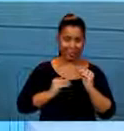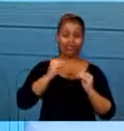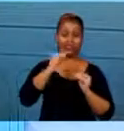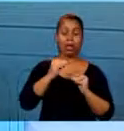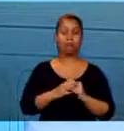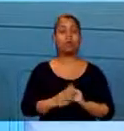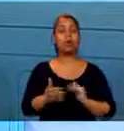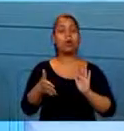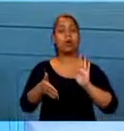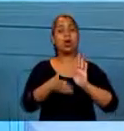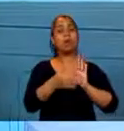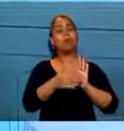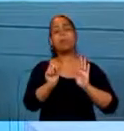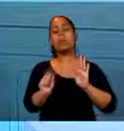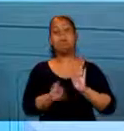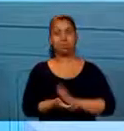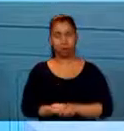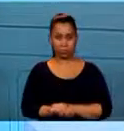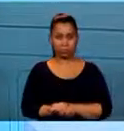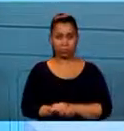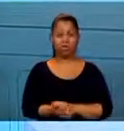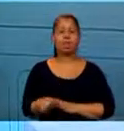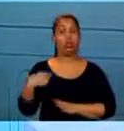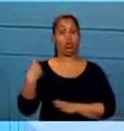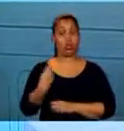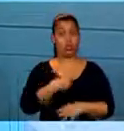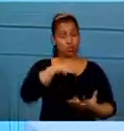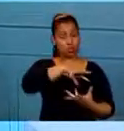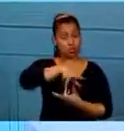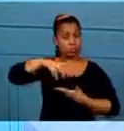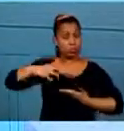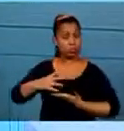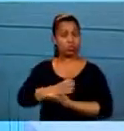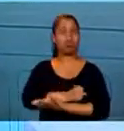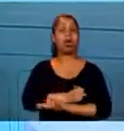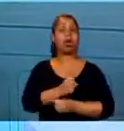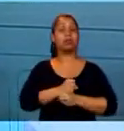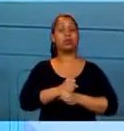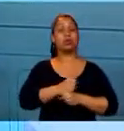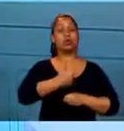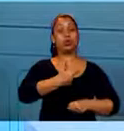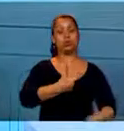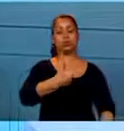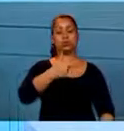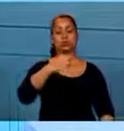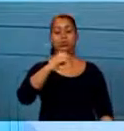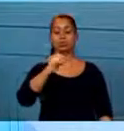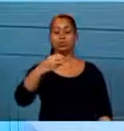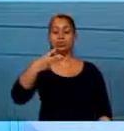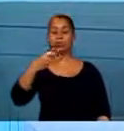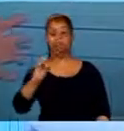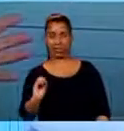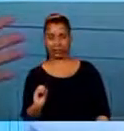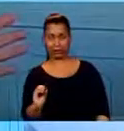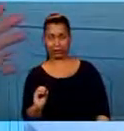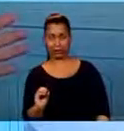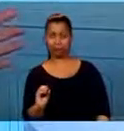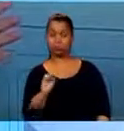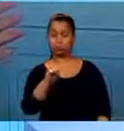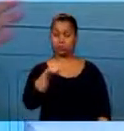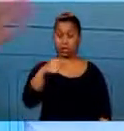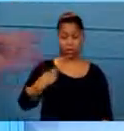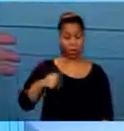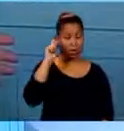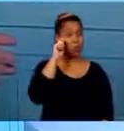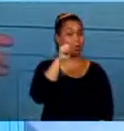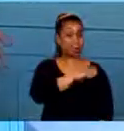a proposta é para que nós salvemos o mundo até 2030. Né? Se você pegar Rio